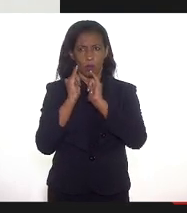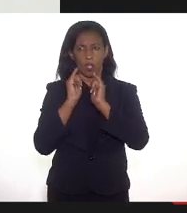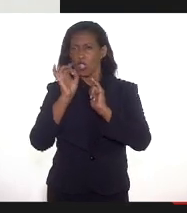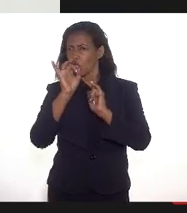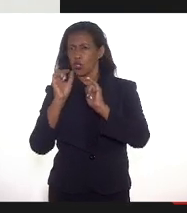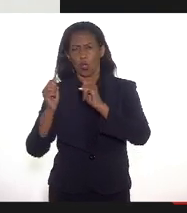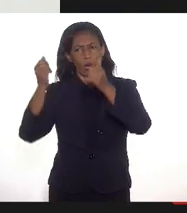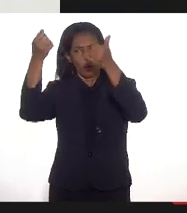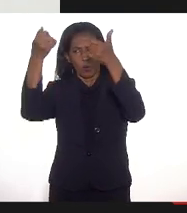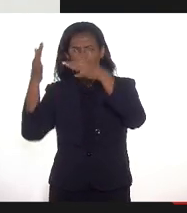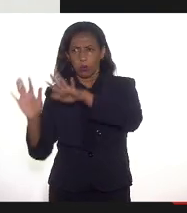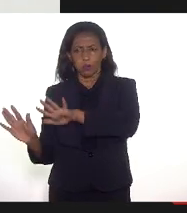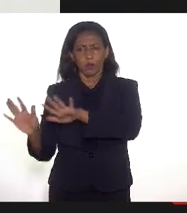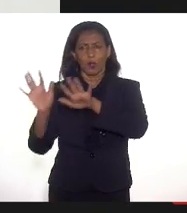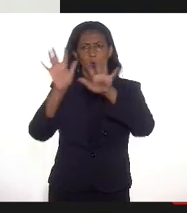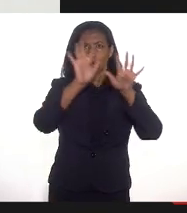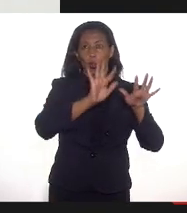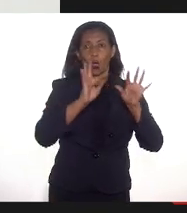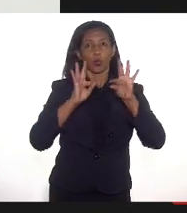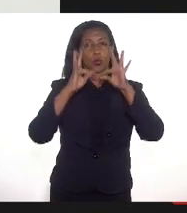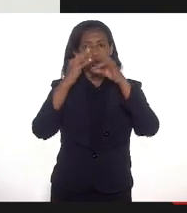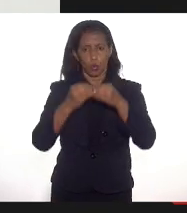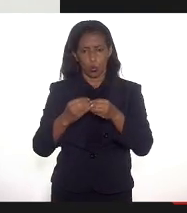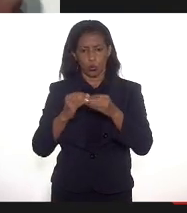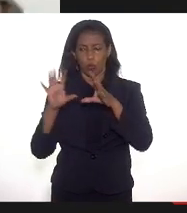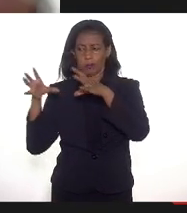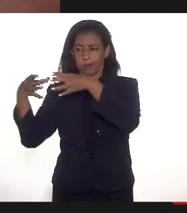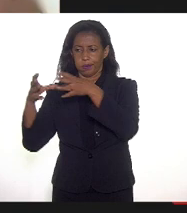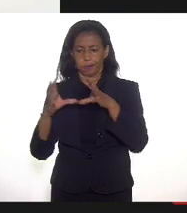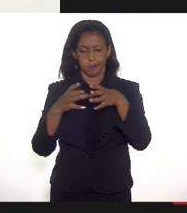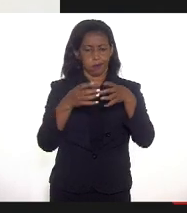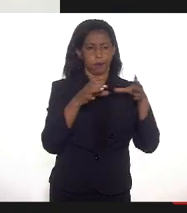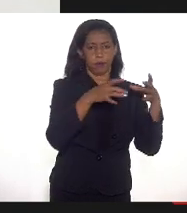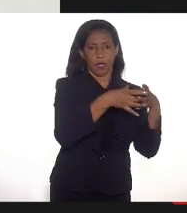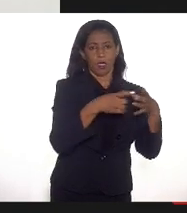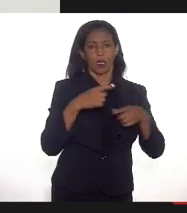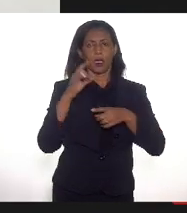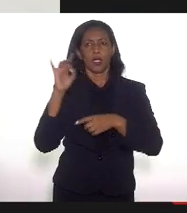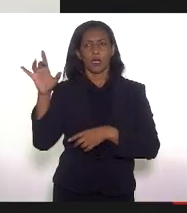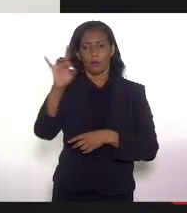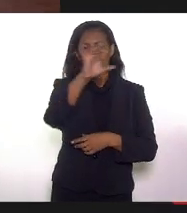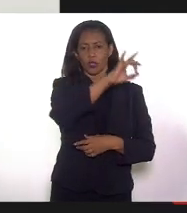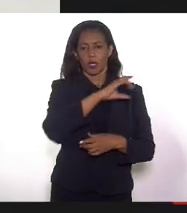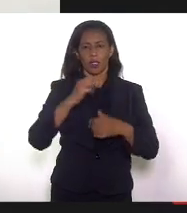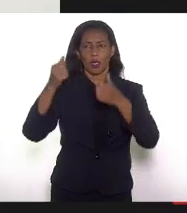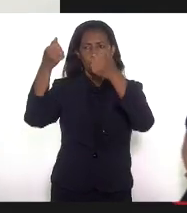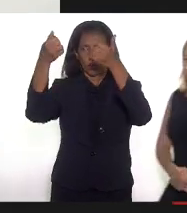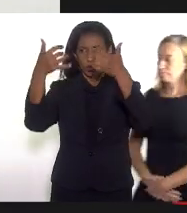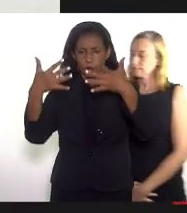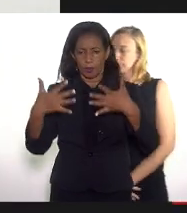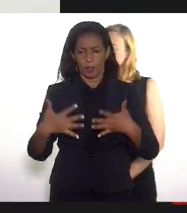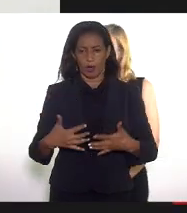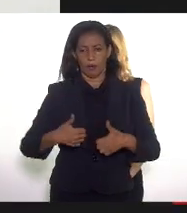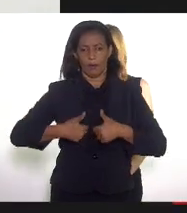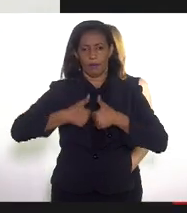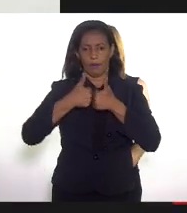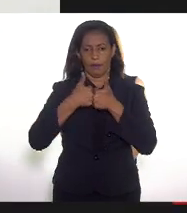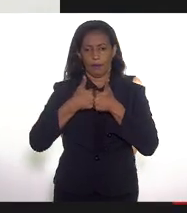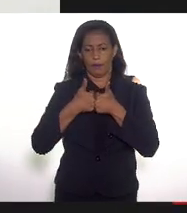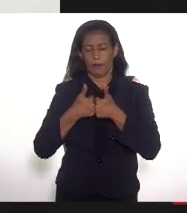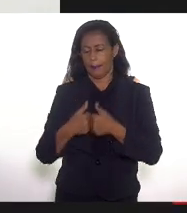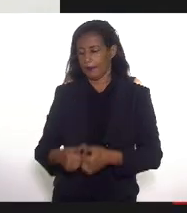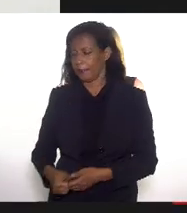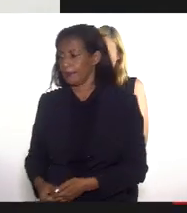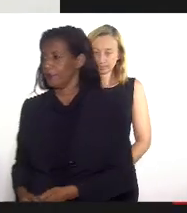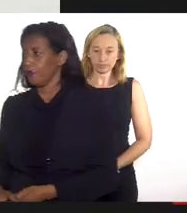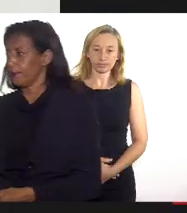em todos os segmentos primeiro, e depois a gente pode ir para cada um deles e destrinchar um pouco melhor quais foram as atividades